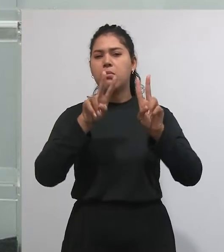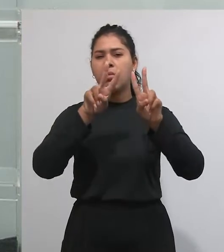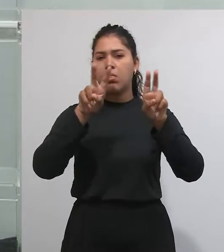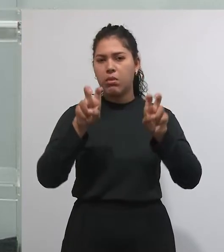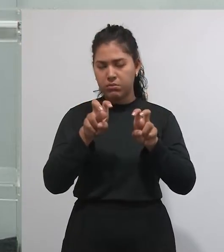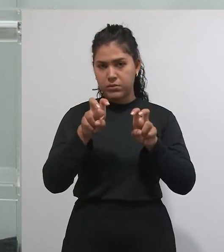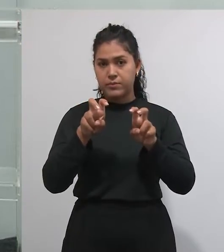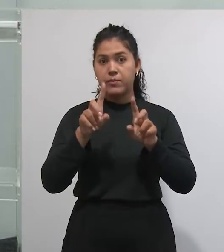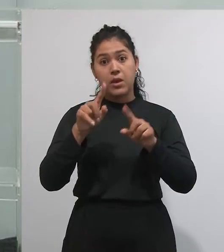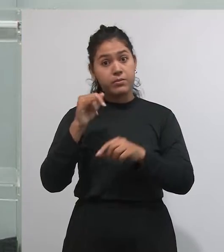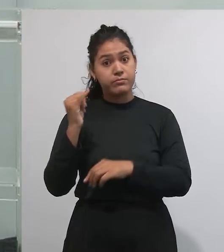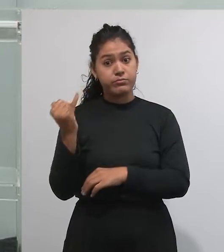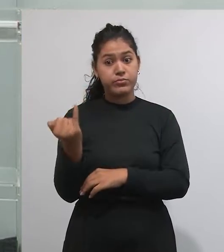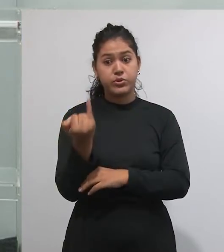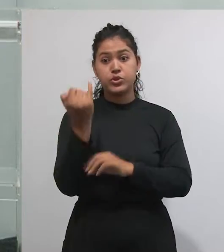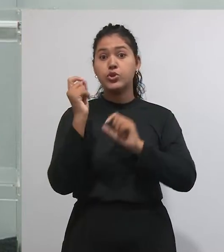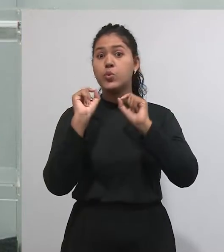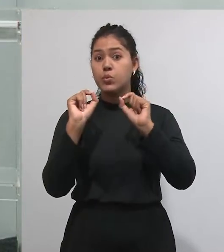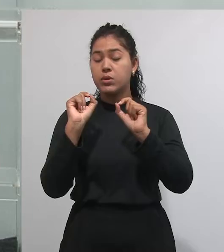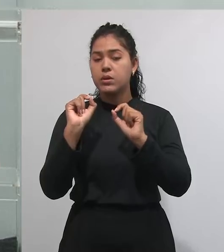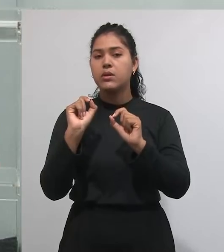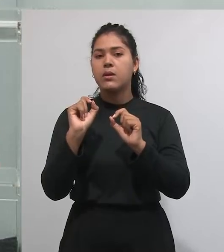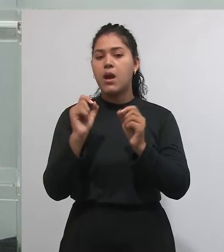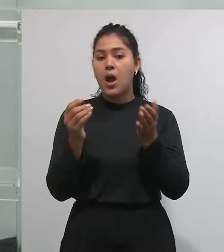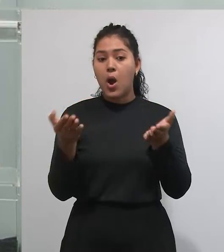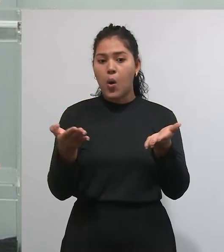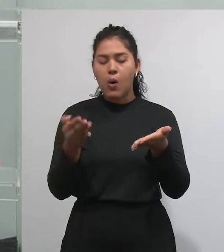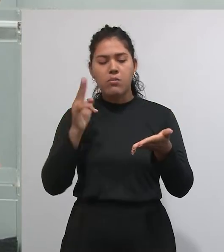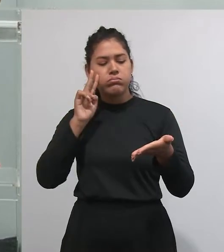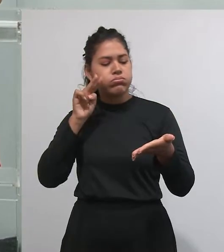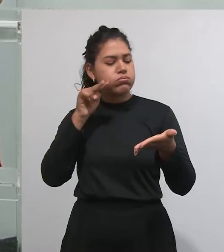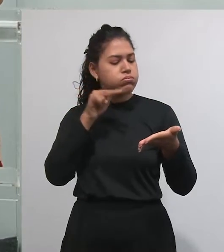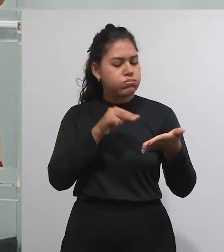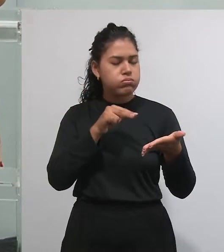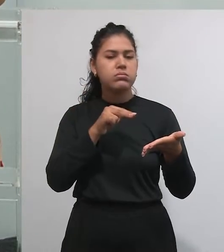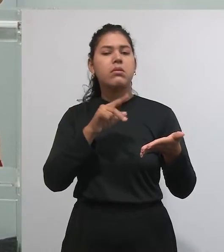temática. É importante considerar nesse elemento que